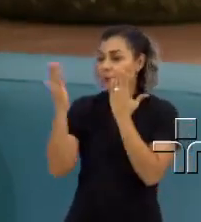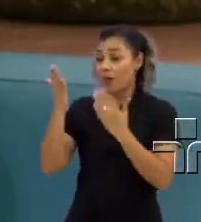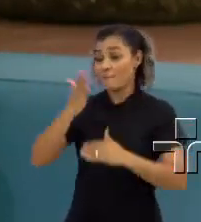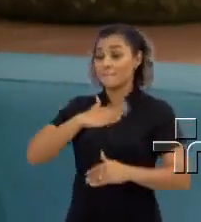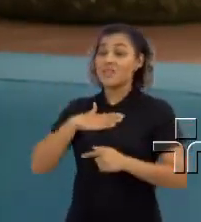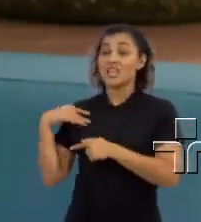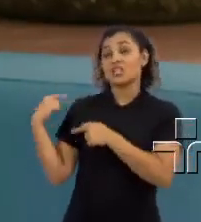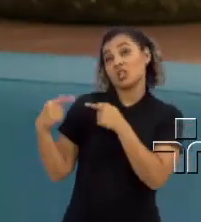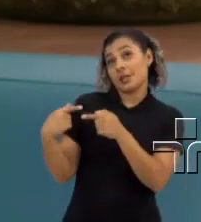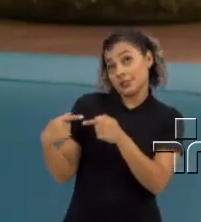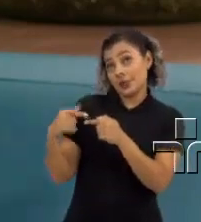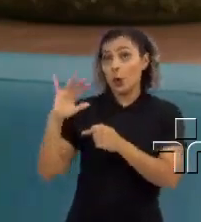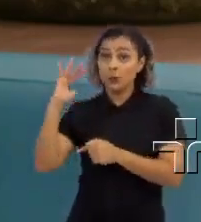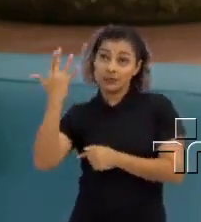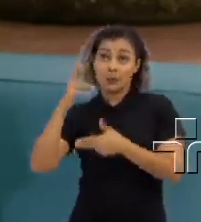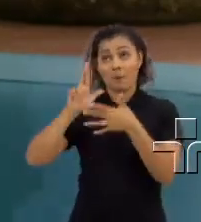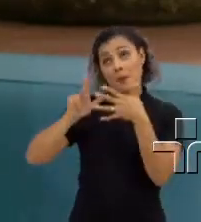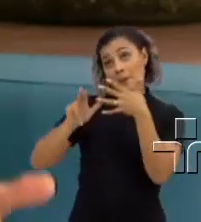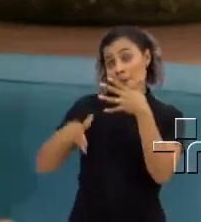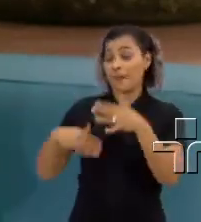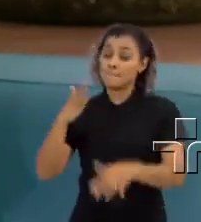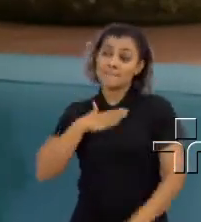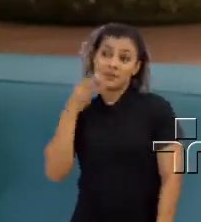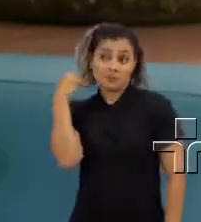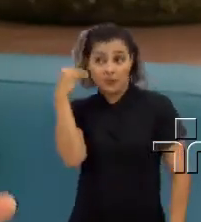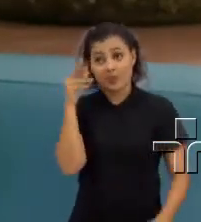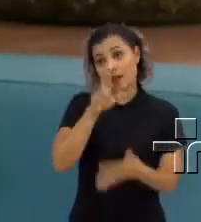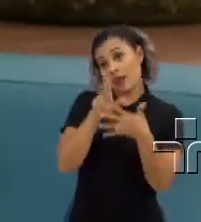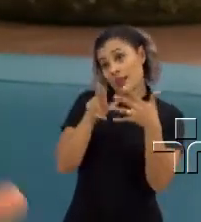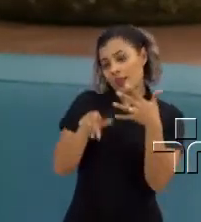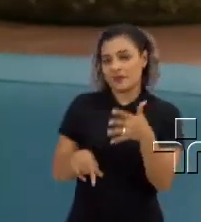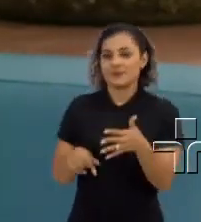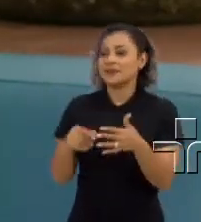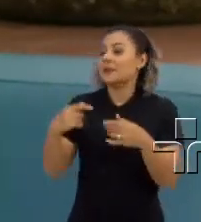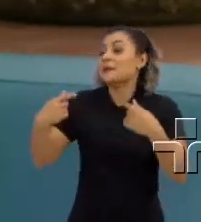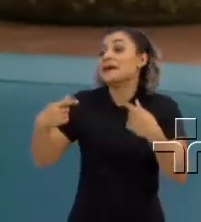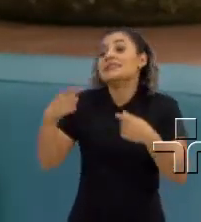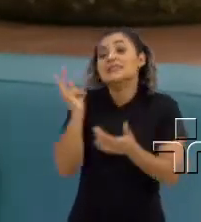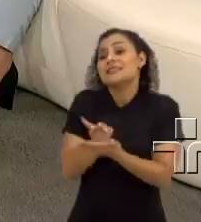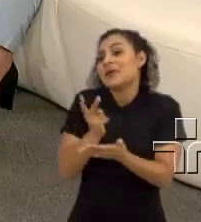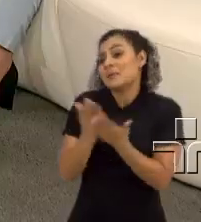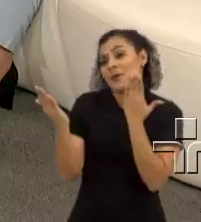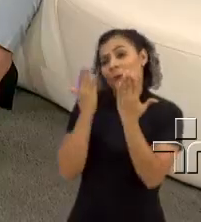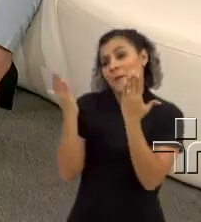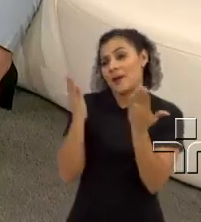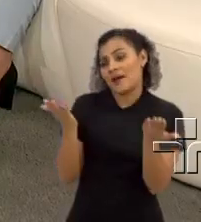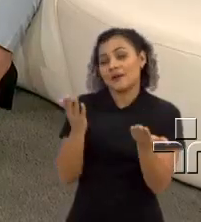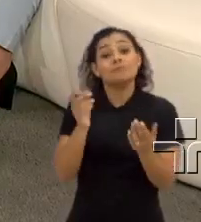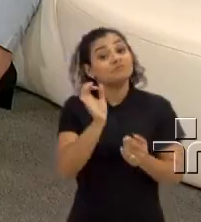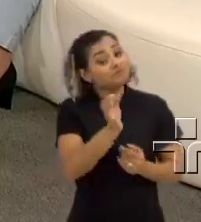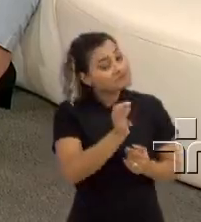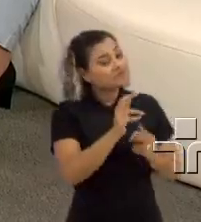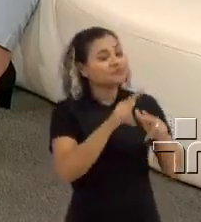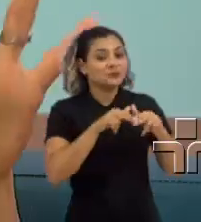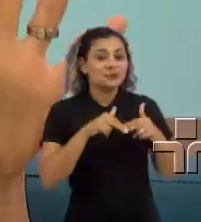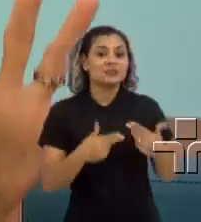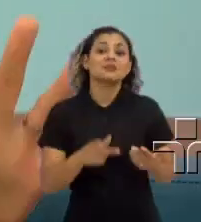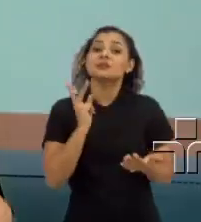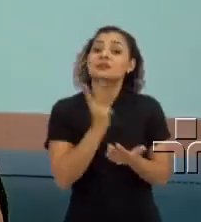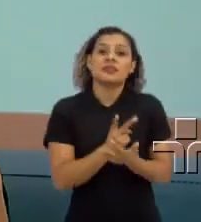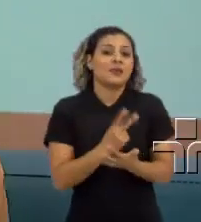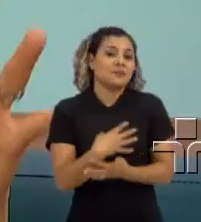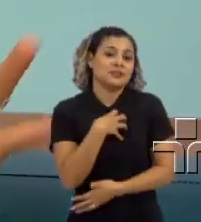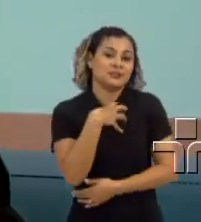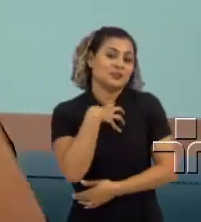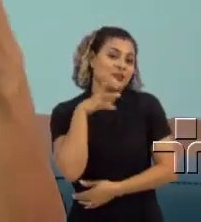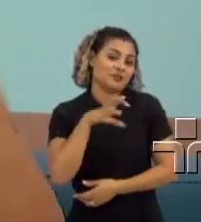minha geração foi assim, comigo foi desse jeito. É difícil não comparar, né, Sabrina? Que eu acho que é essa crise geracional, né? Que vai sempre existir,